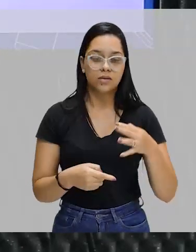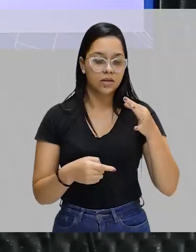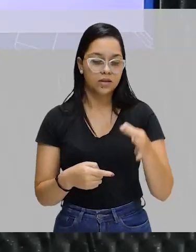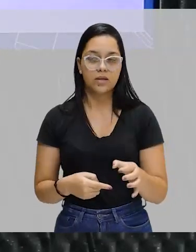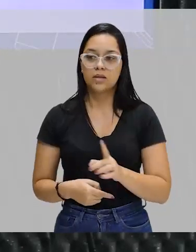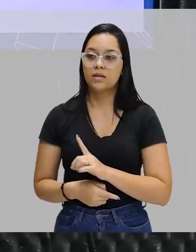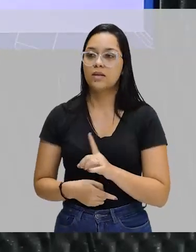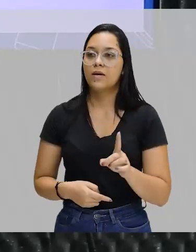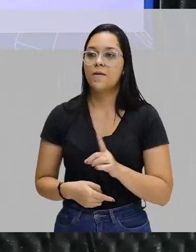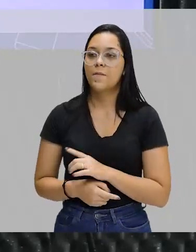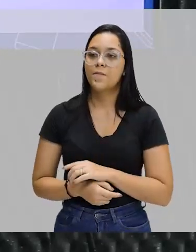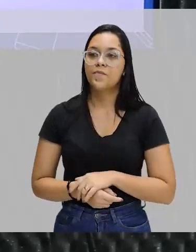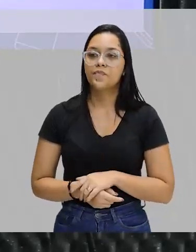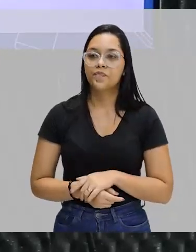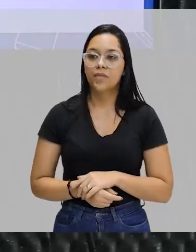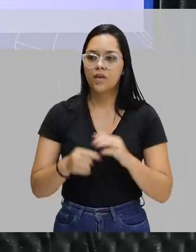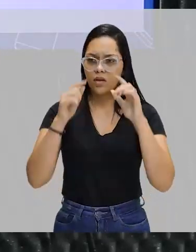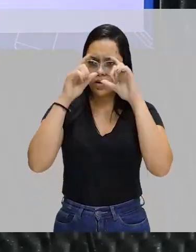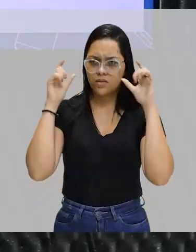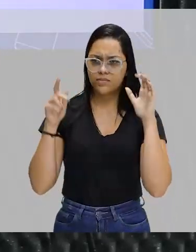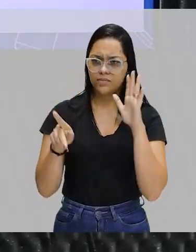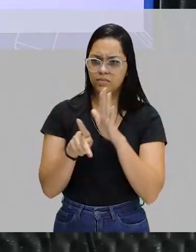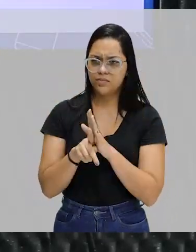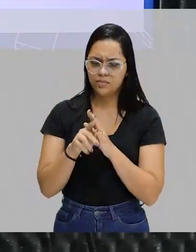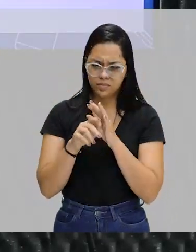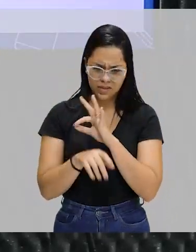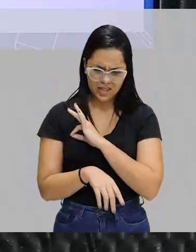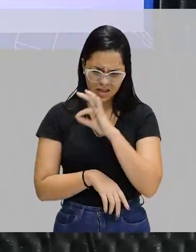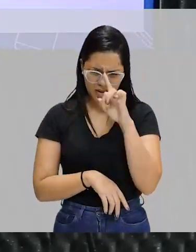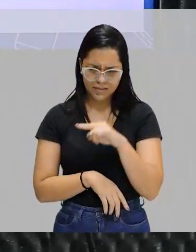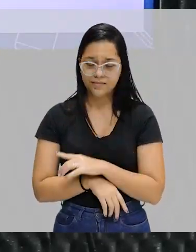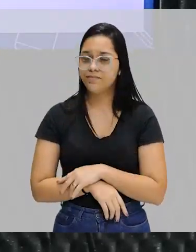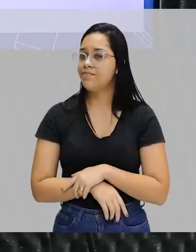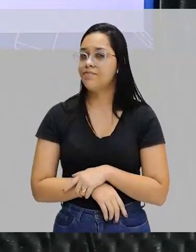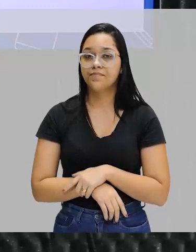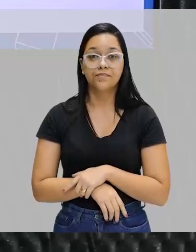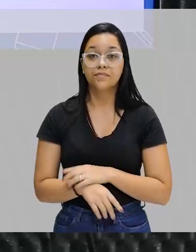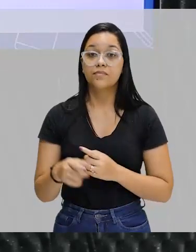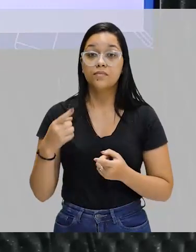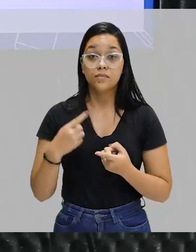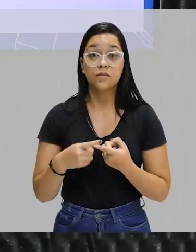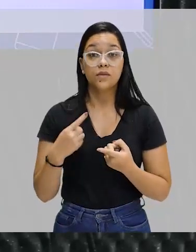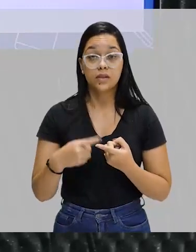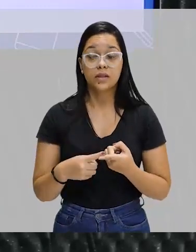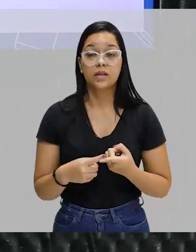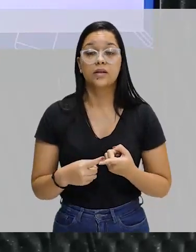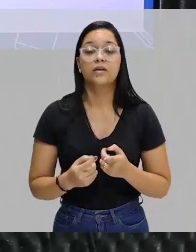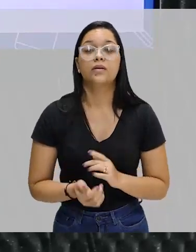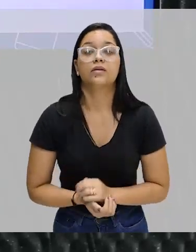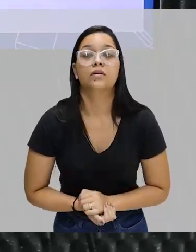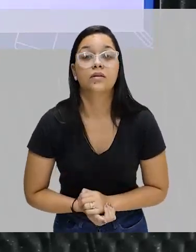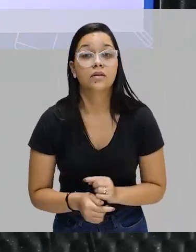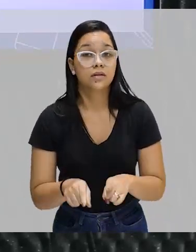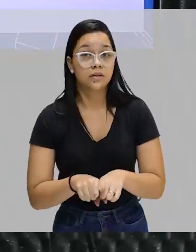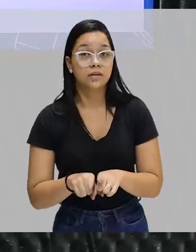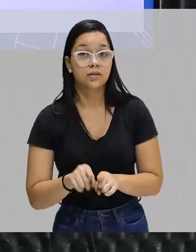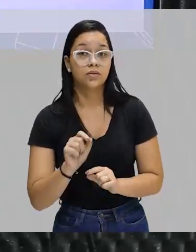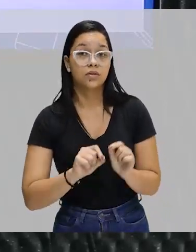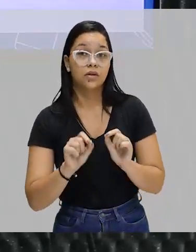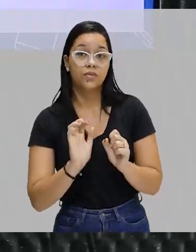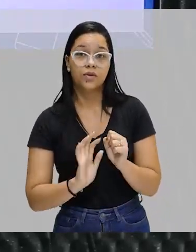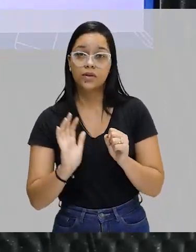certa, que ele diz que a tarja remete ao universo policial. Não, não é por isso, né? Porque remete ao universo policial. E sim porque